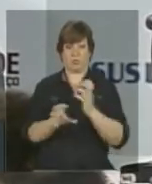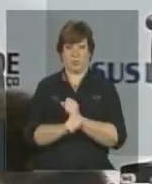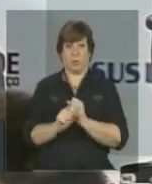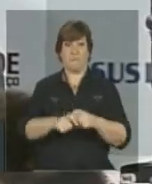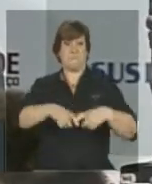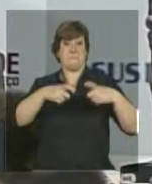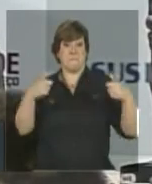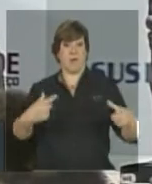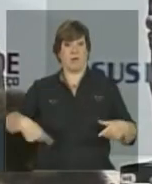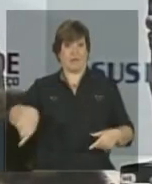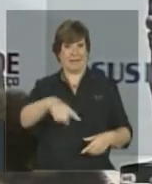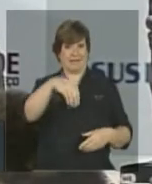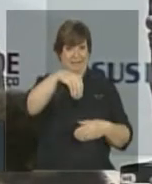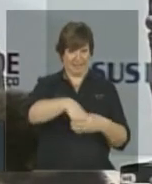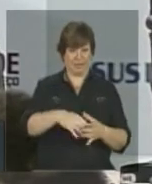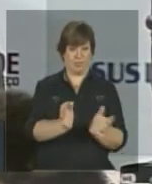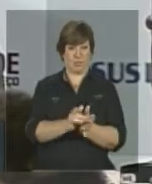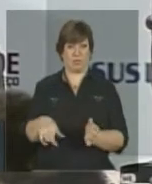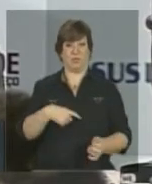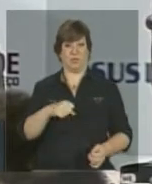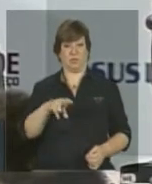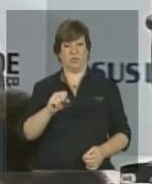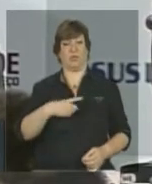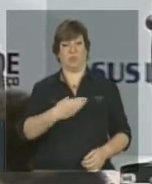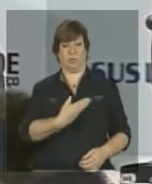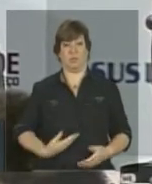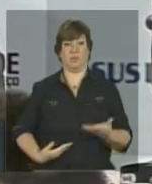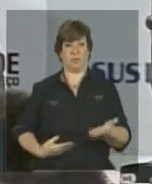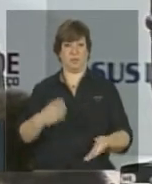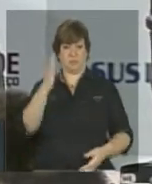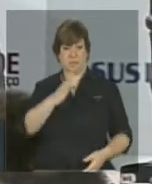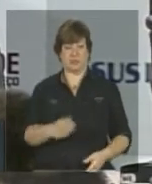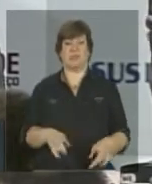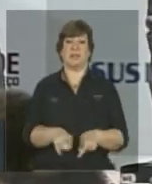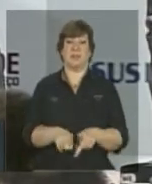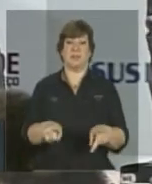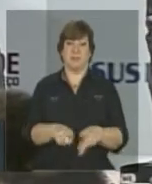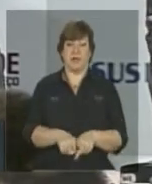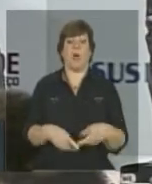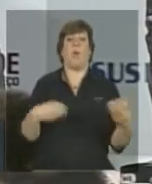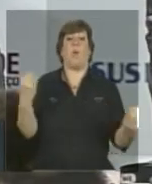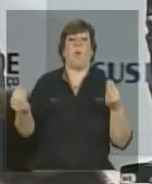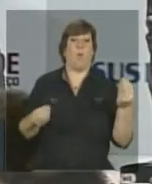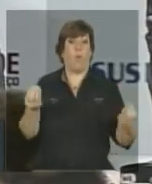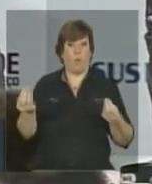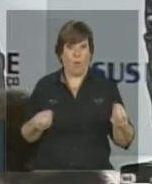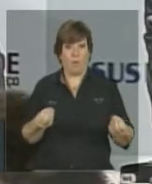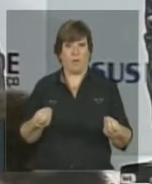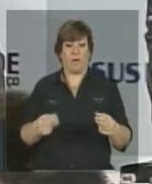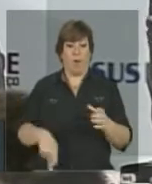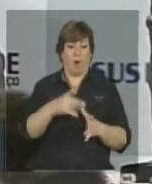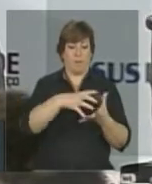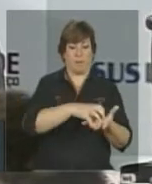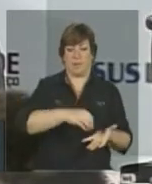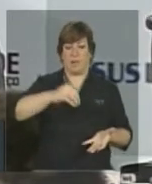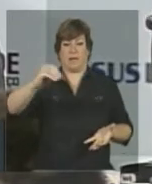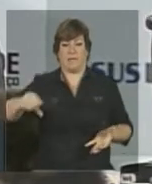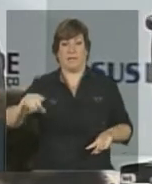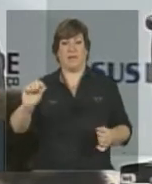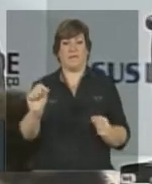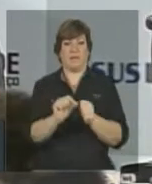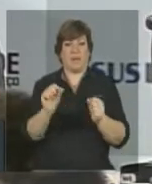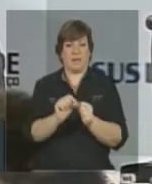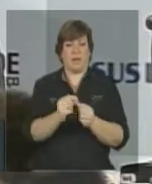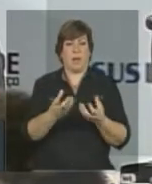a maior parte deles dentro do sistema público de saúde, e também a forma como a alocação do órgão é realizada